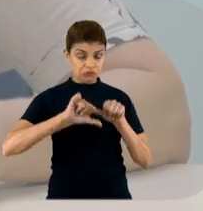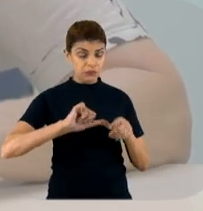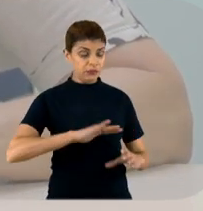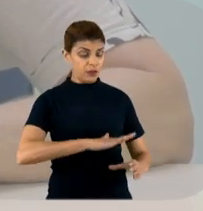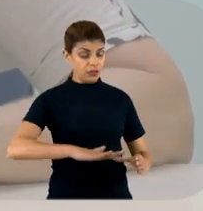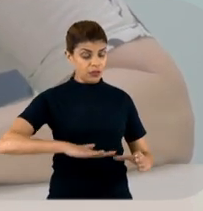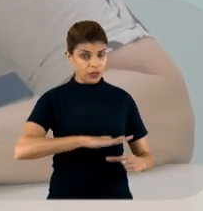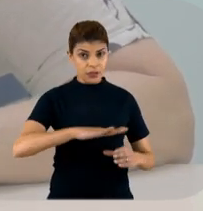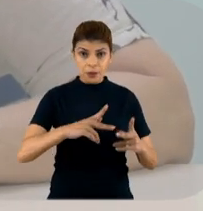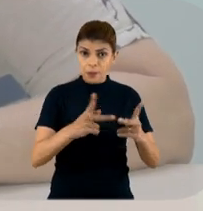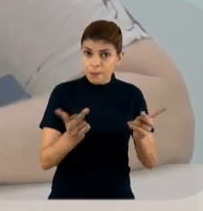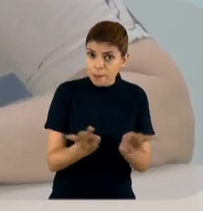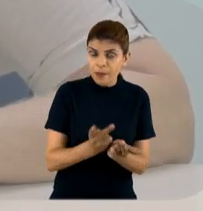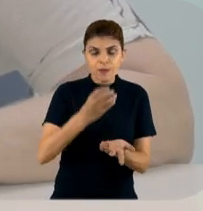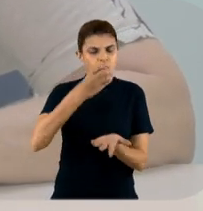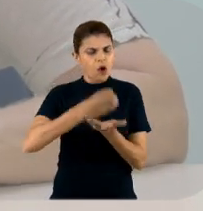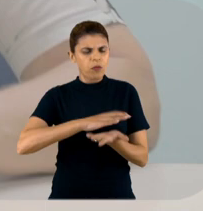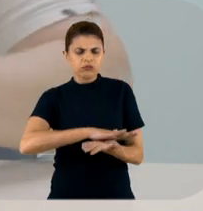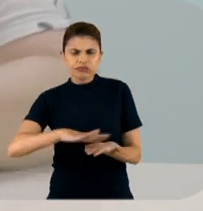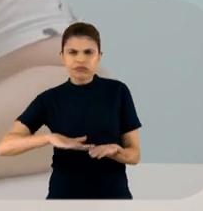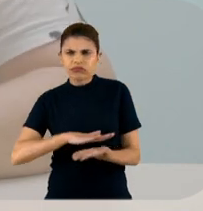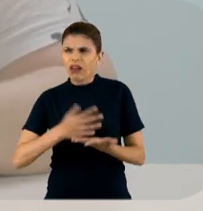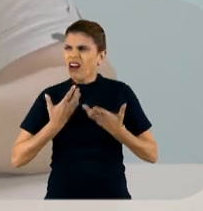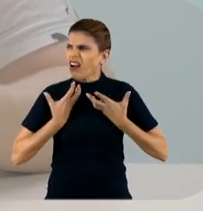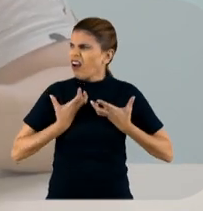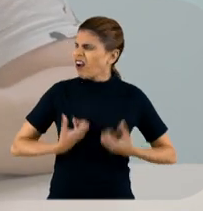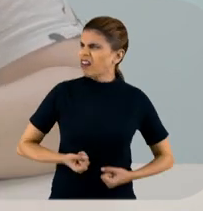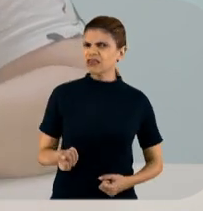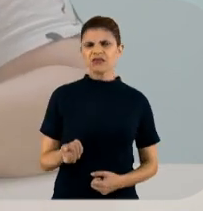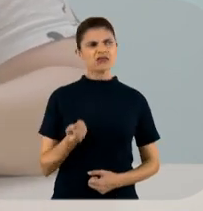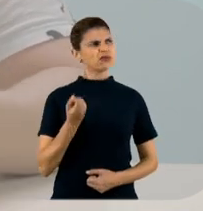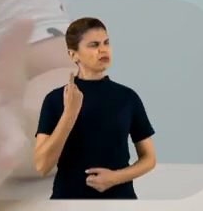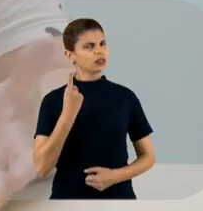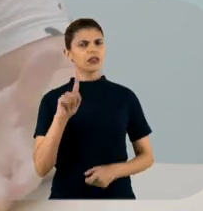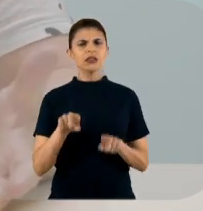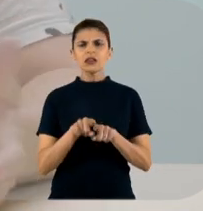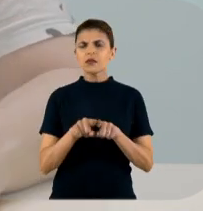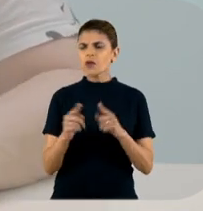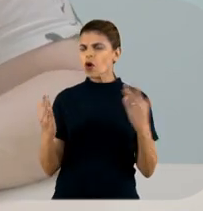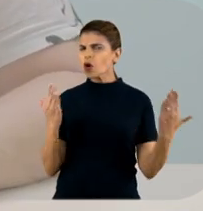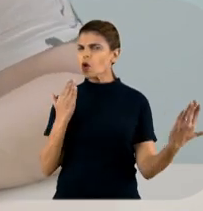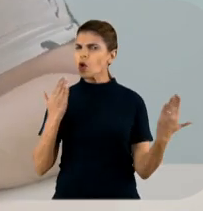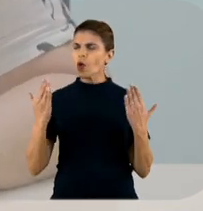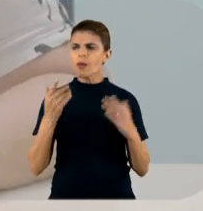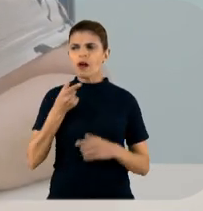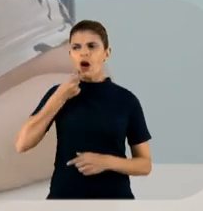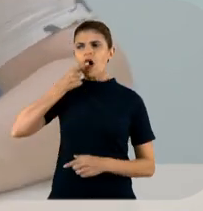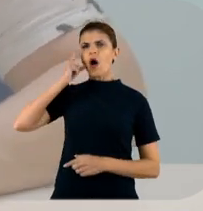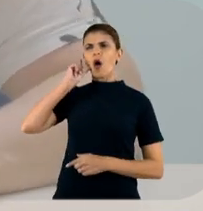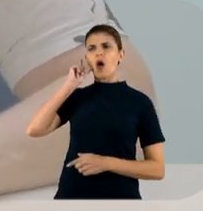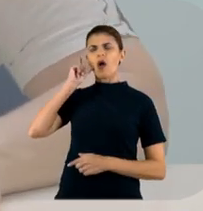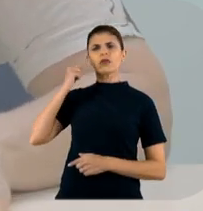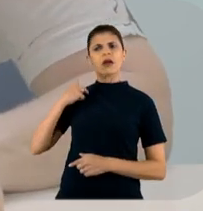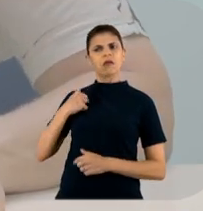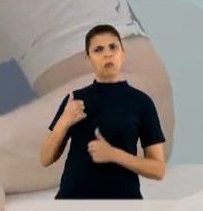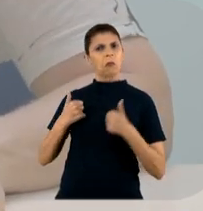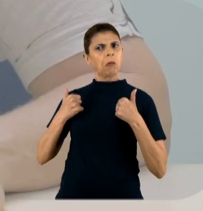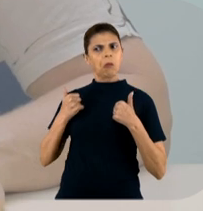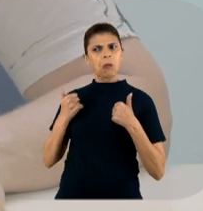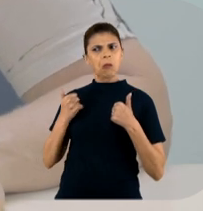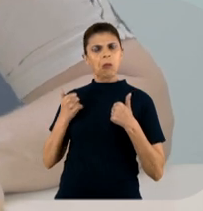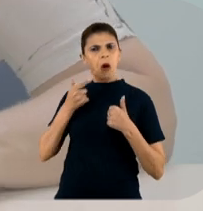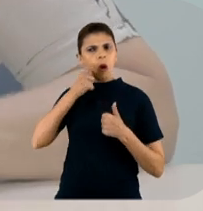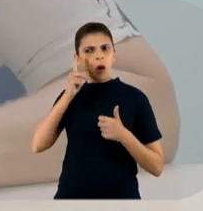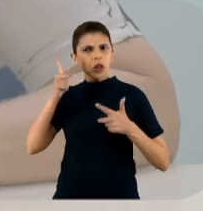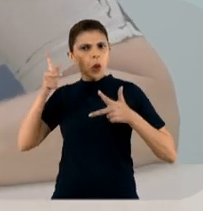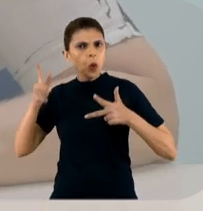tão realmente cansando ela muito e ter um uma uma uma comparação com o dia anterior então você tá se mantendo